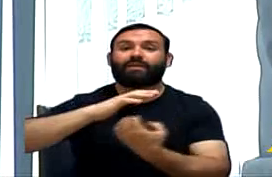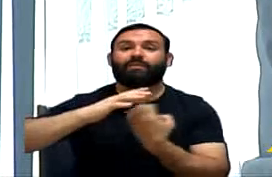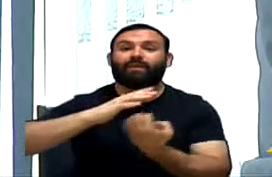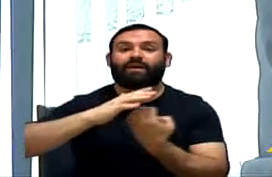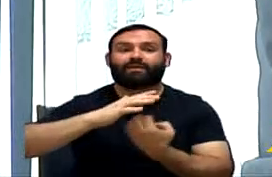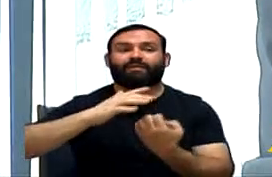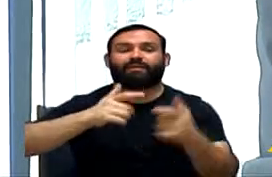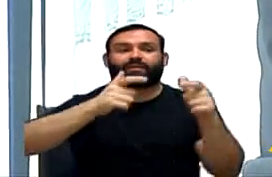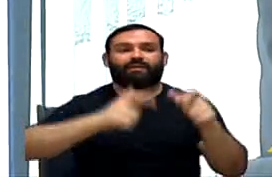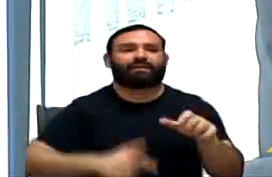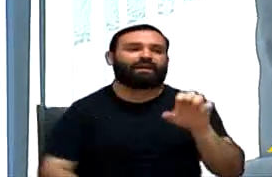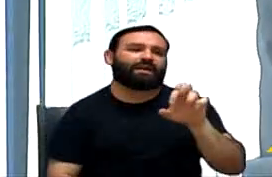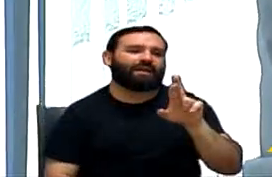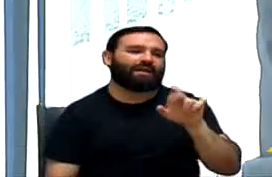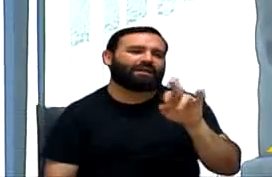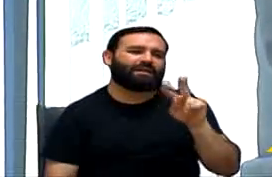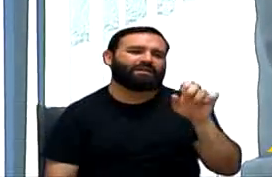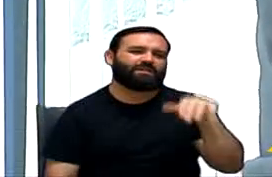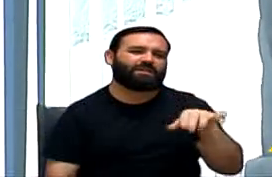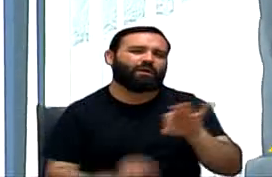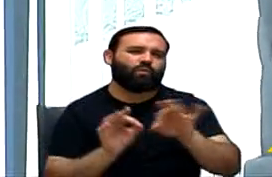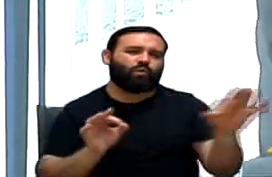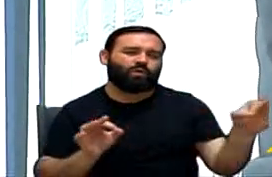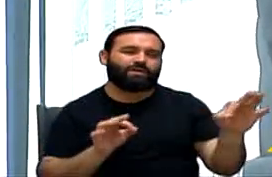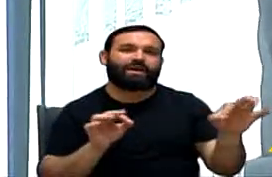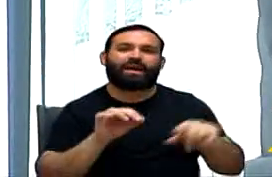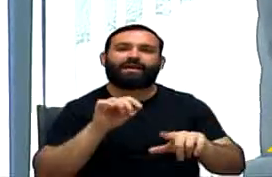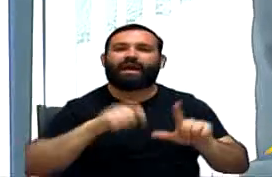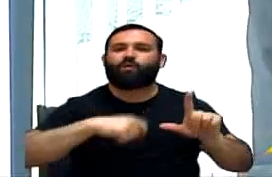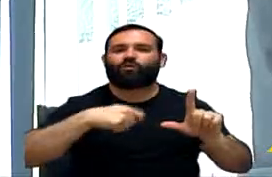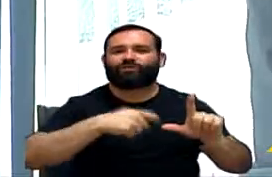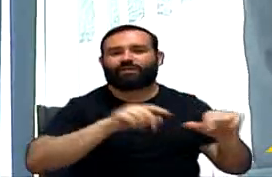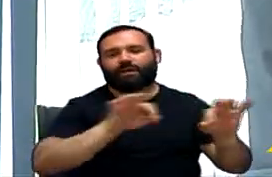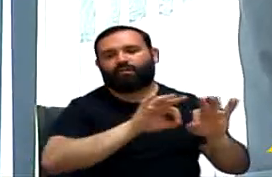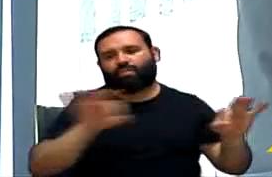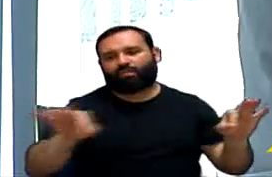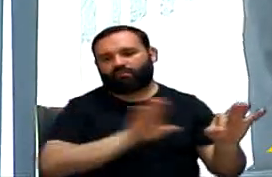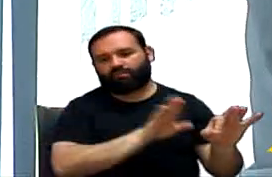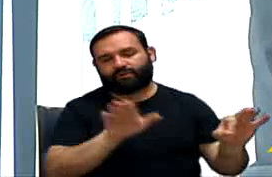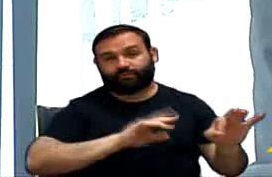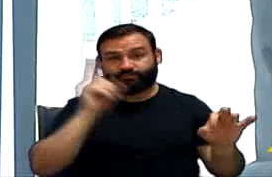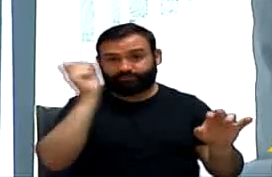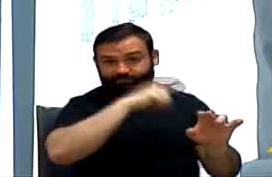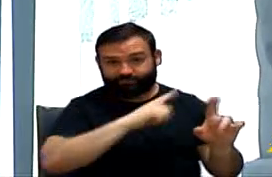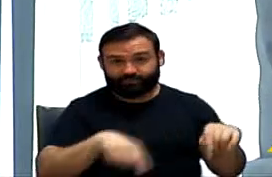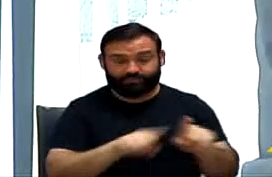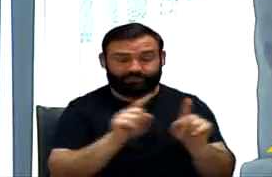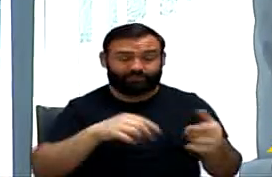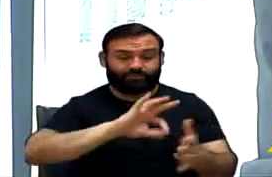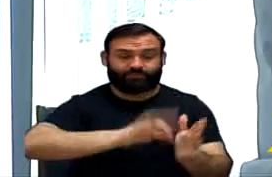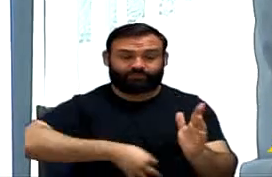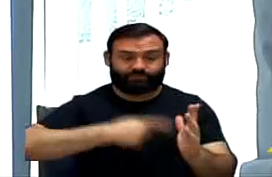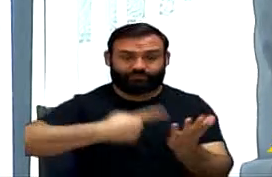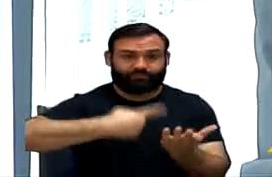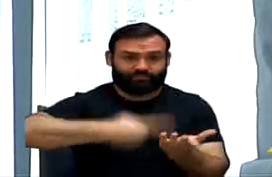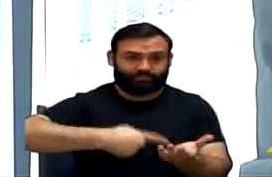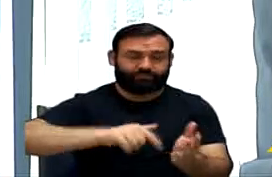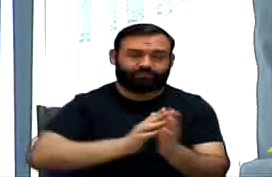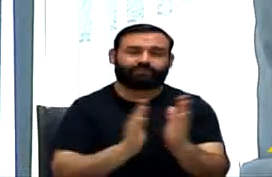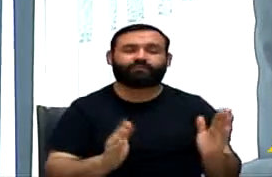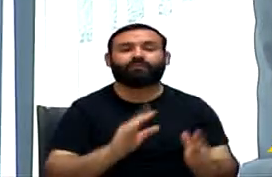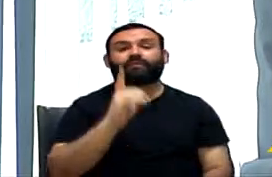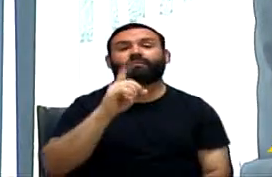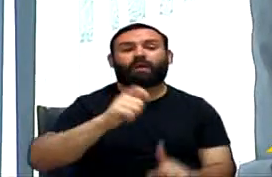localizada em Erechim e parece que tá tendo um problema de logística então houve um atraso maior tem um prazo em contrato que é em torno de